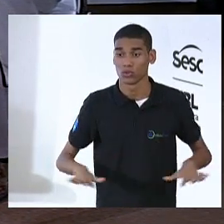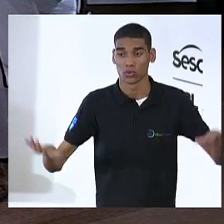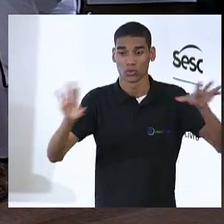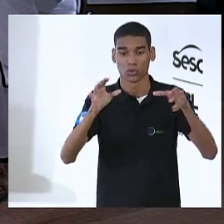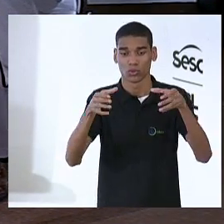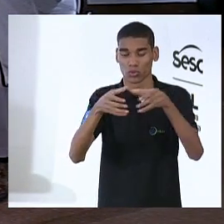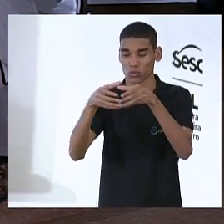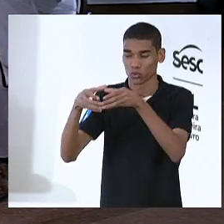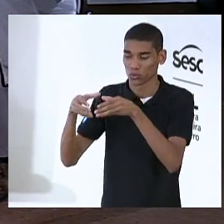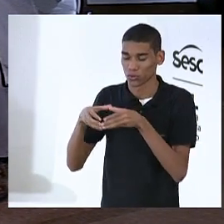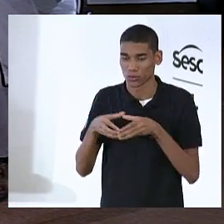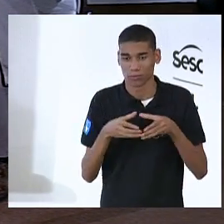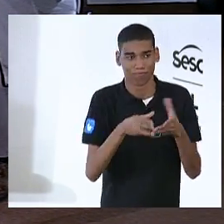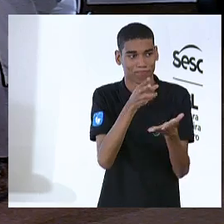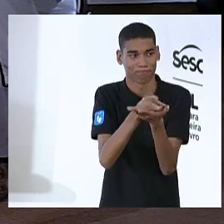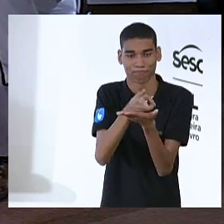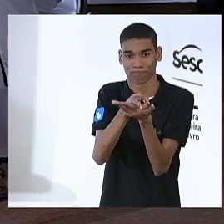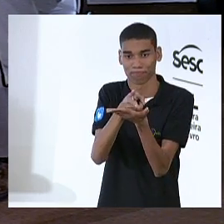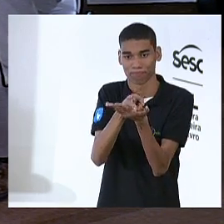governo.